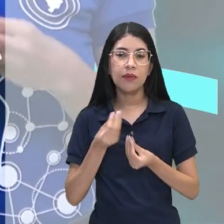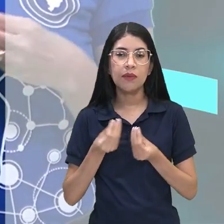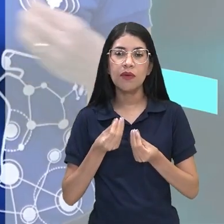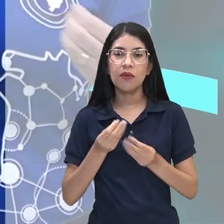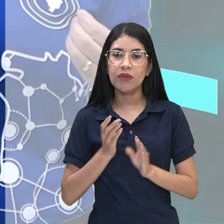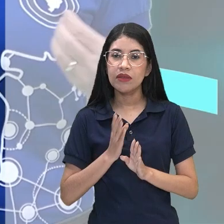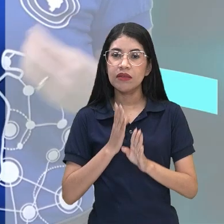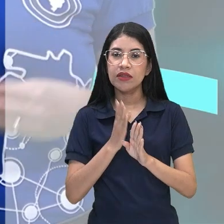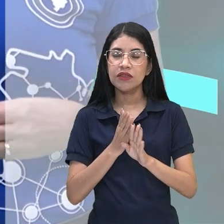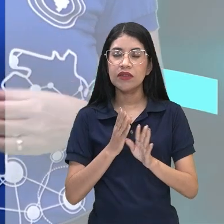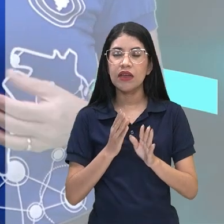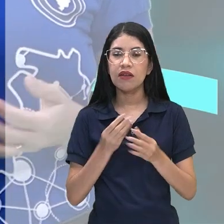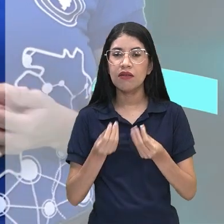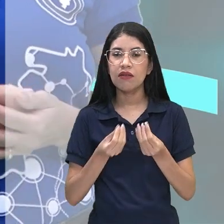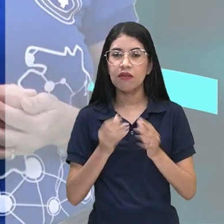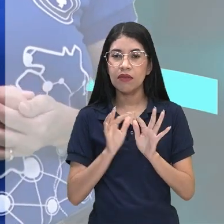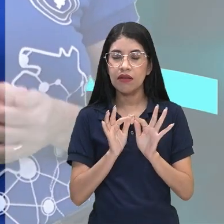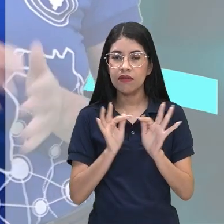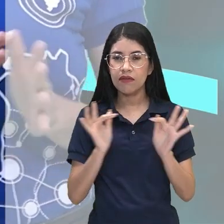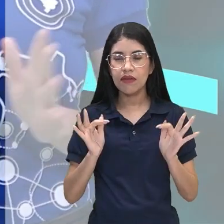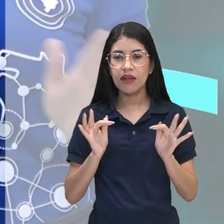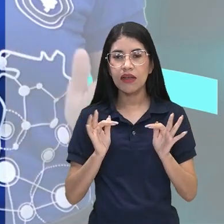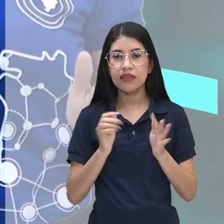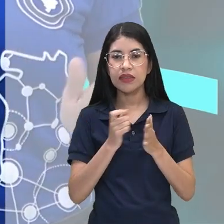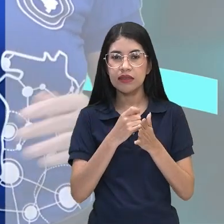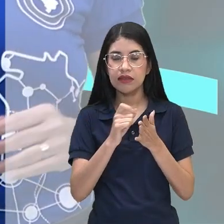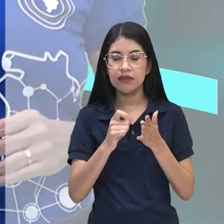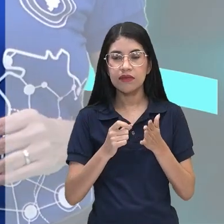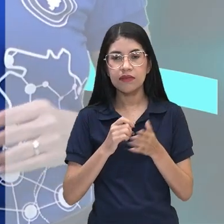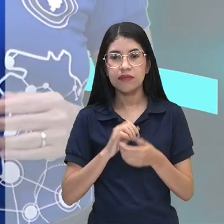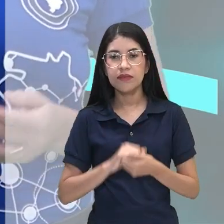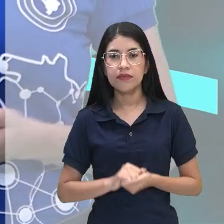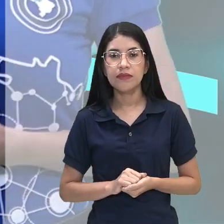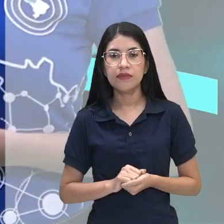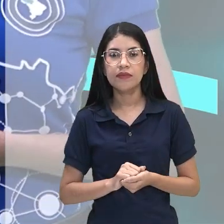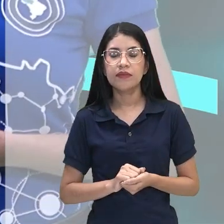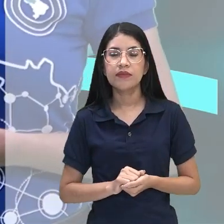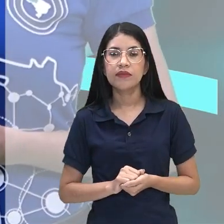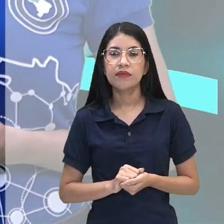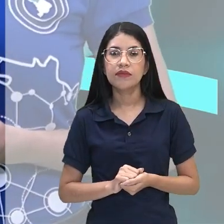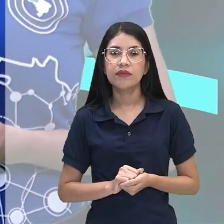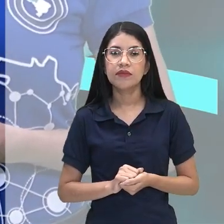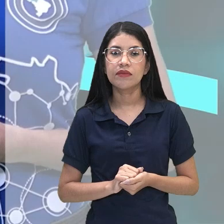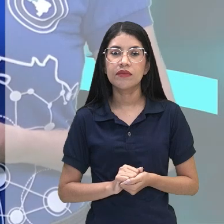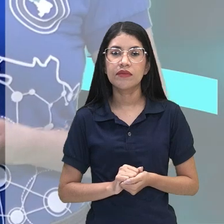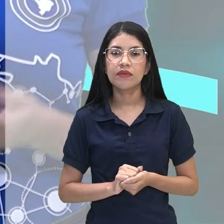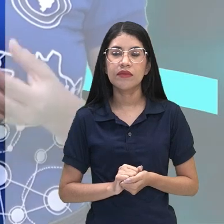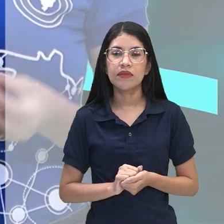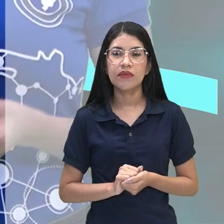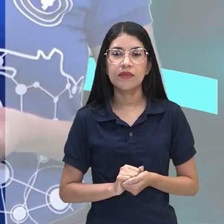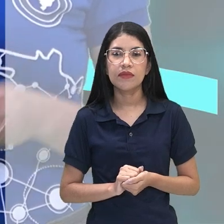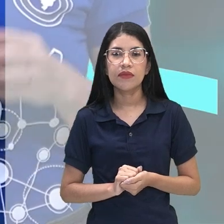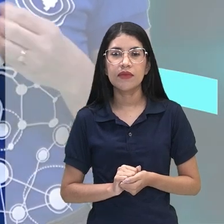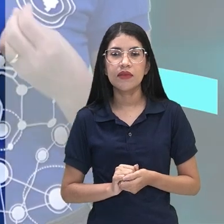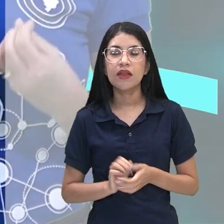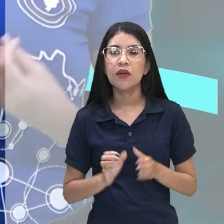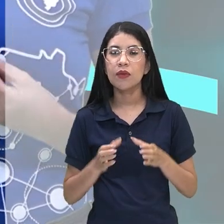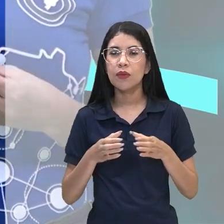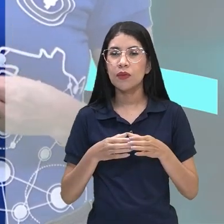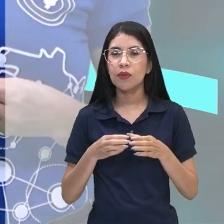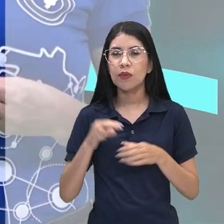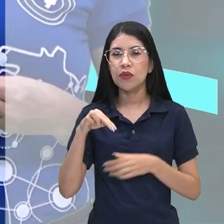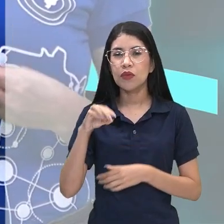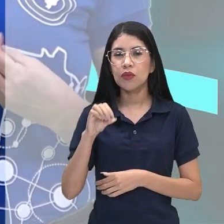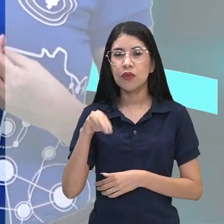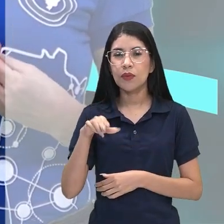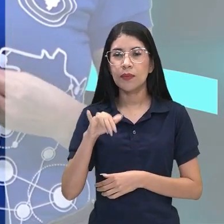é? Uma frase nesses tempos verbais. Então, sempre vai aparecer. Continuando, grupos nominais. Então, um grupo